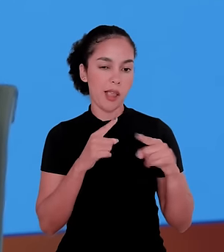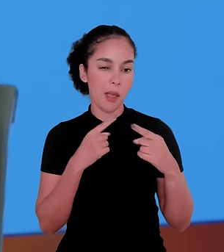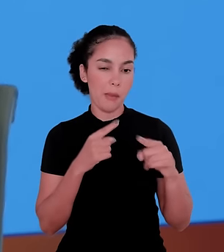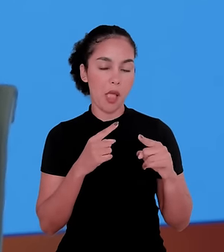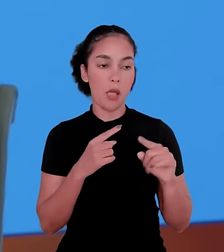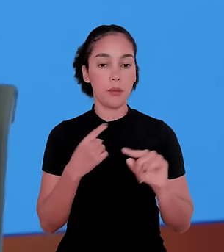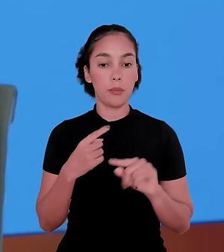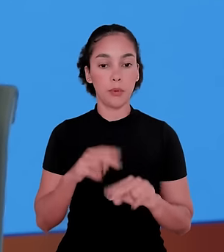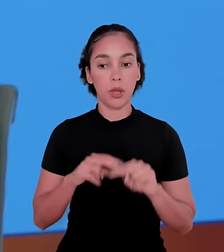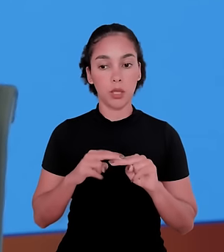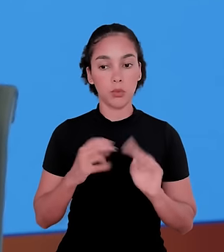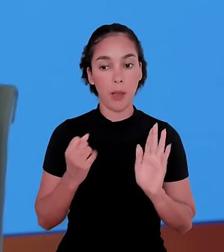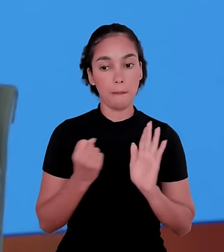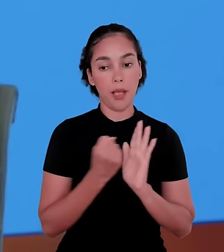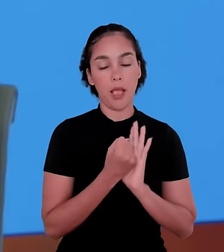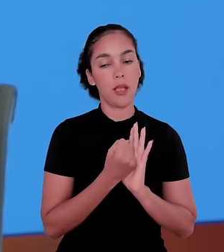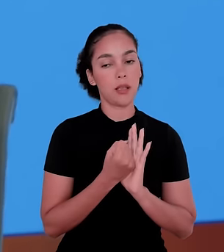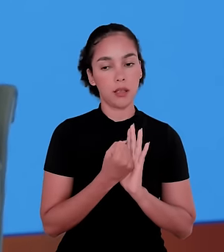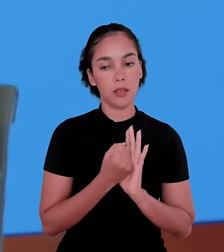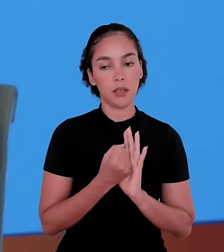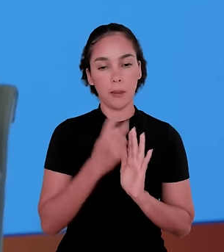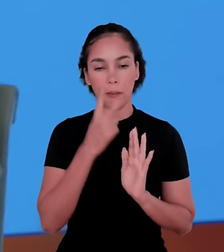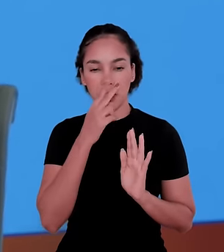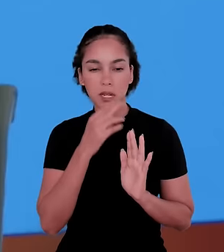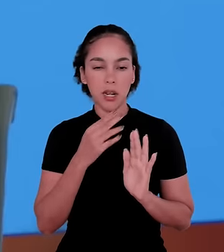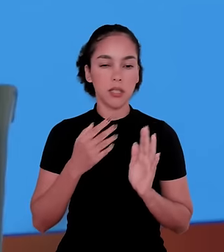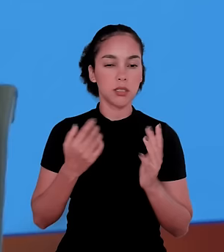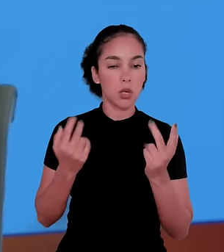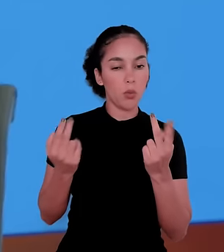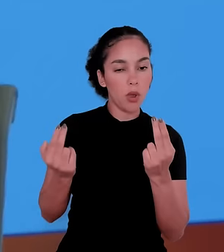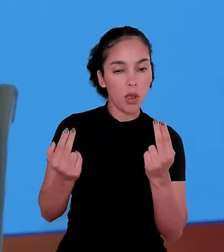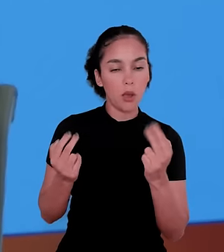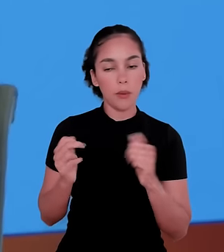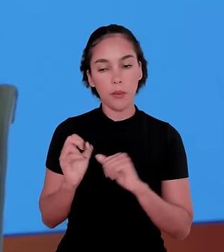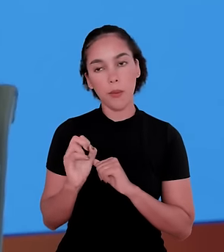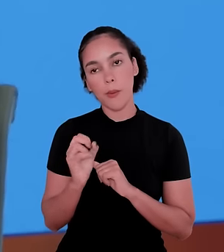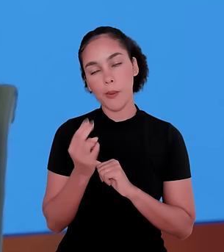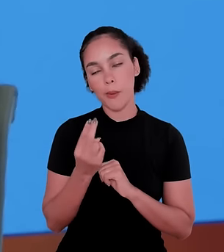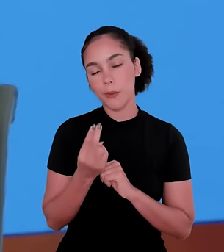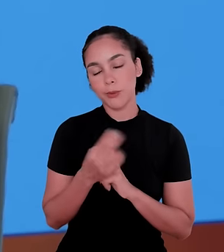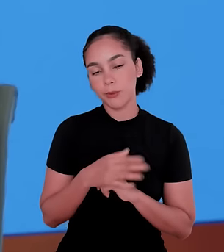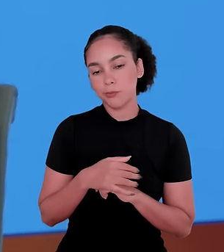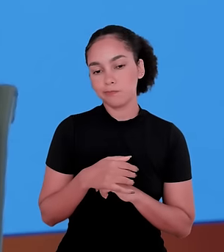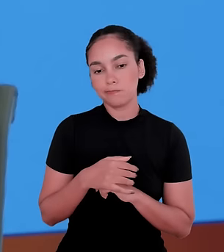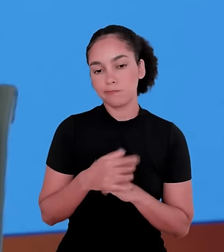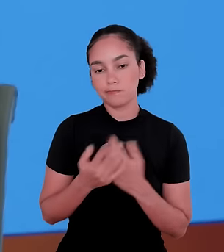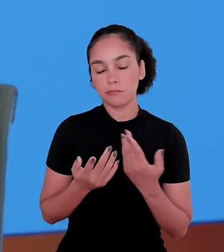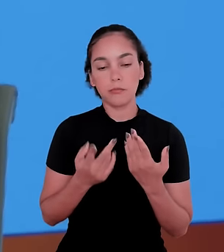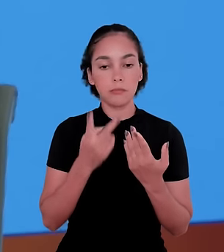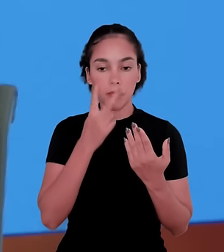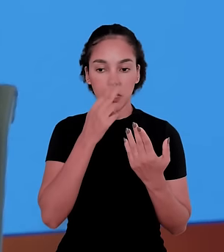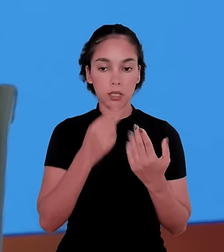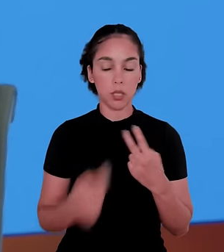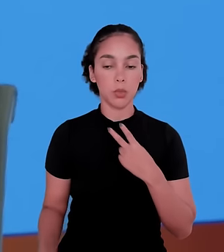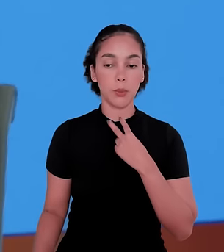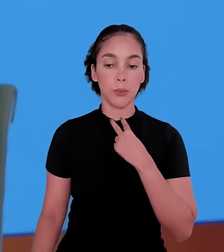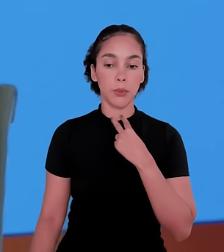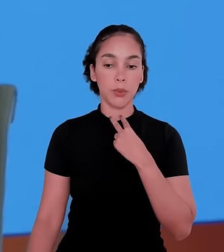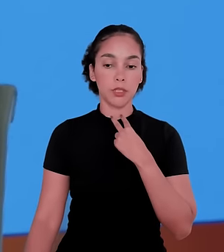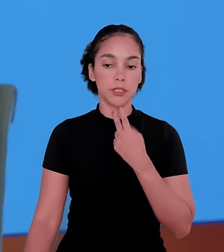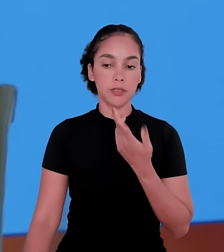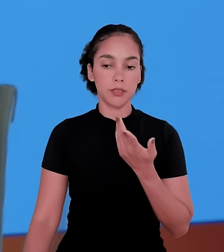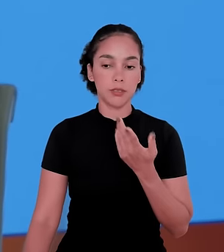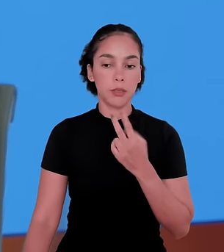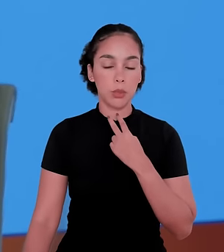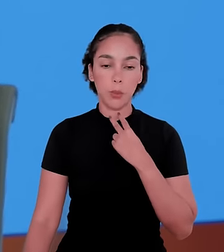alguma marca que foi depositada que acha que é parecida com a dela ou que que é muito parecida e não pode acha